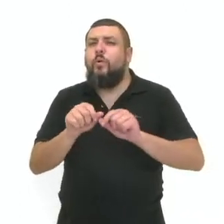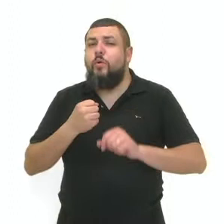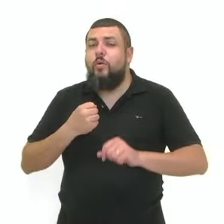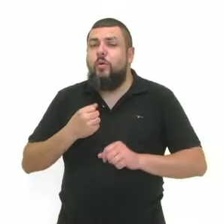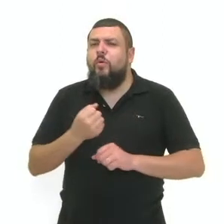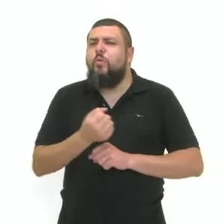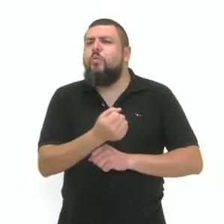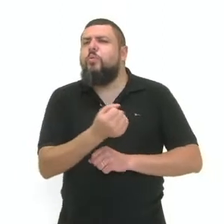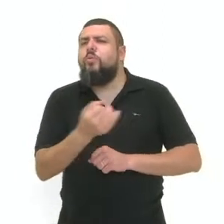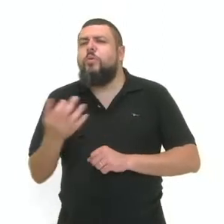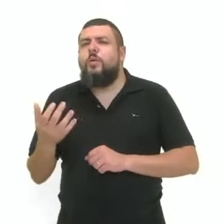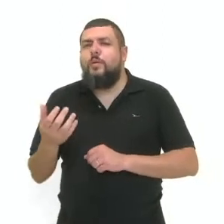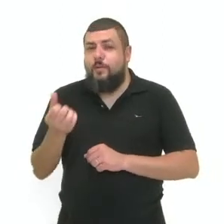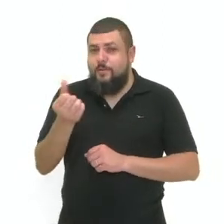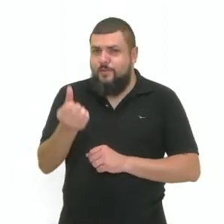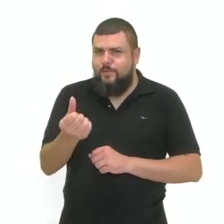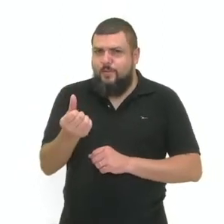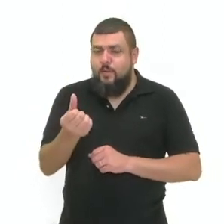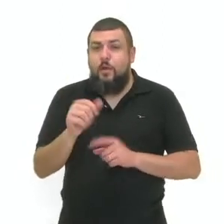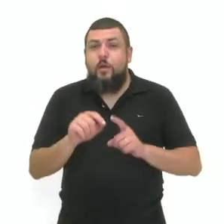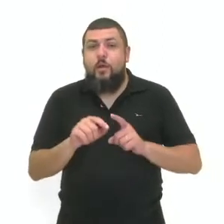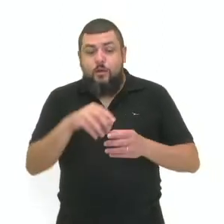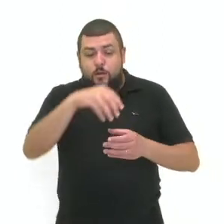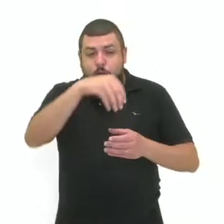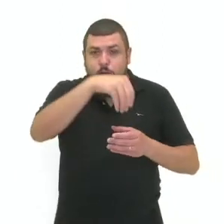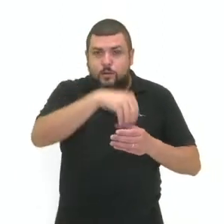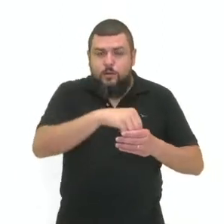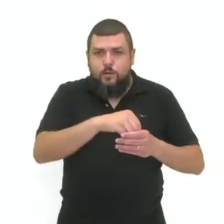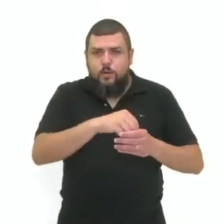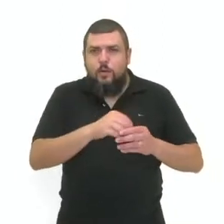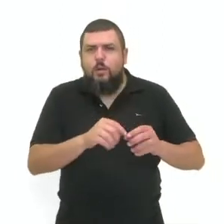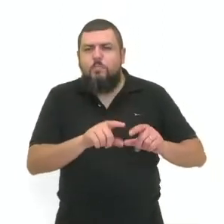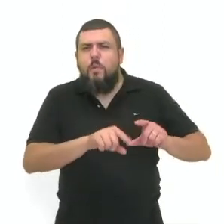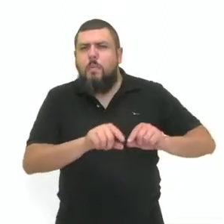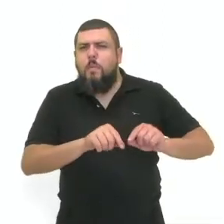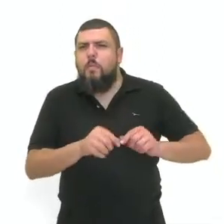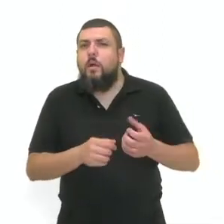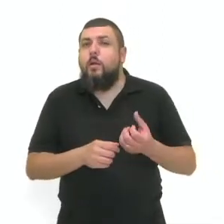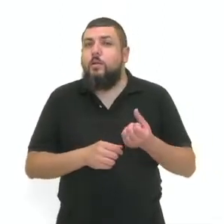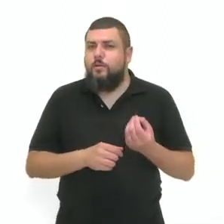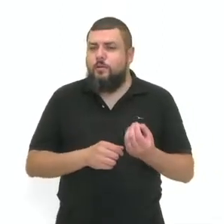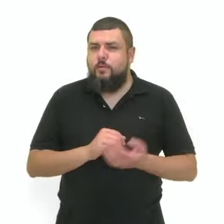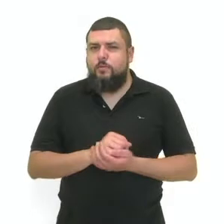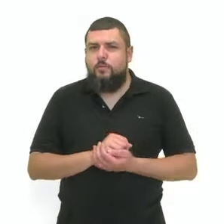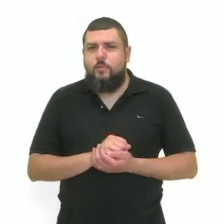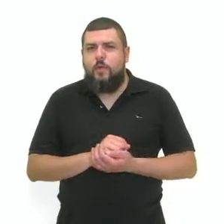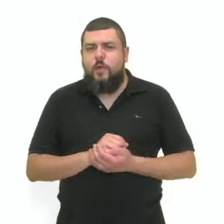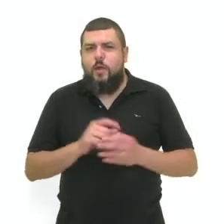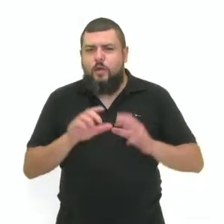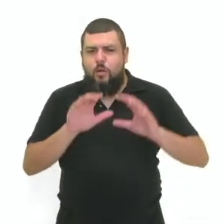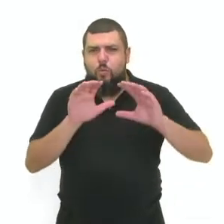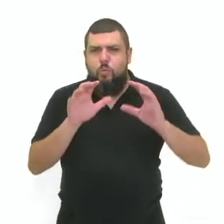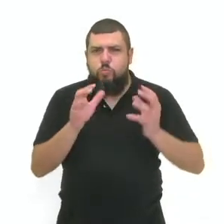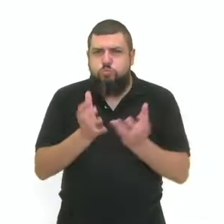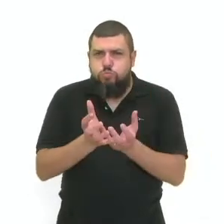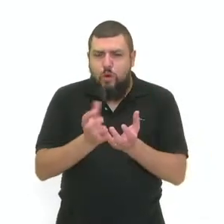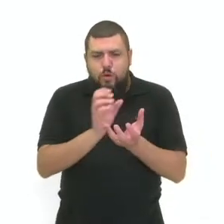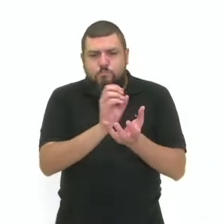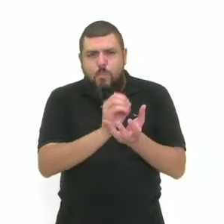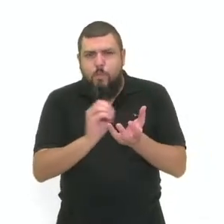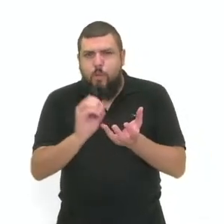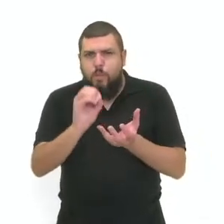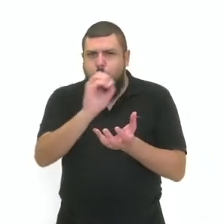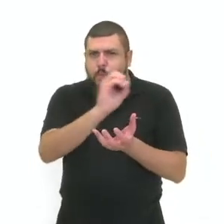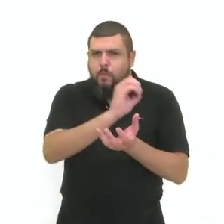de 60 dezenas todas são postas né dentro de um globo de 01 a 60 Quantos são